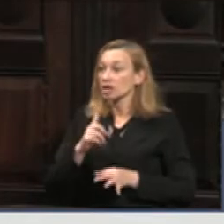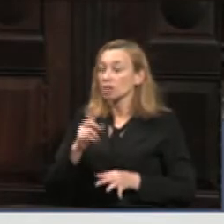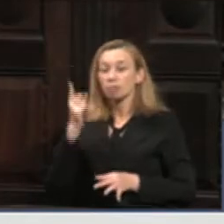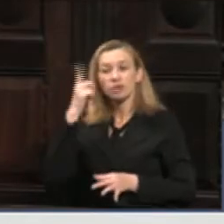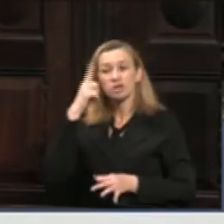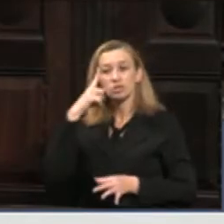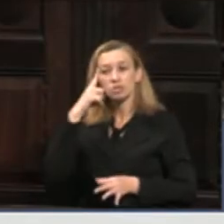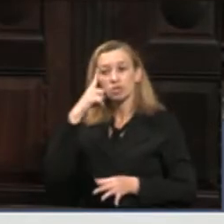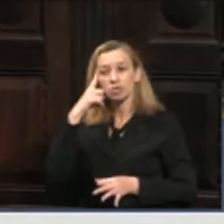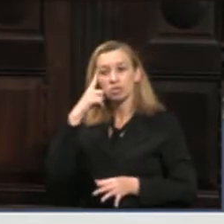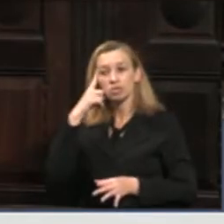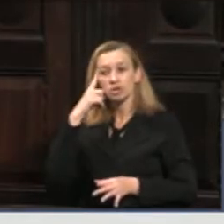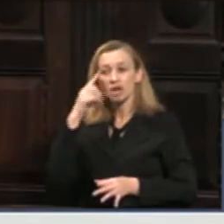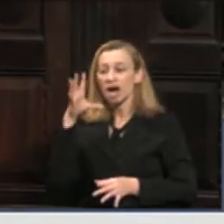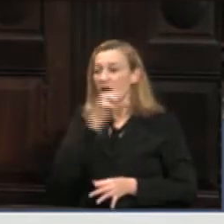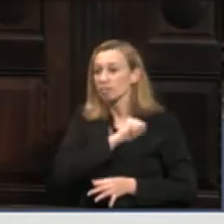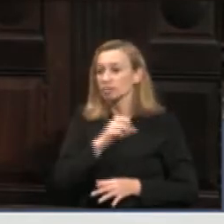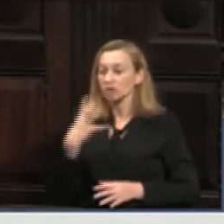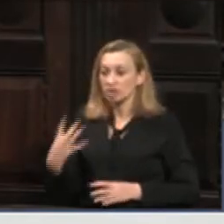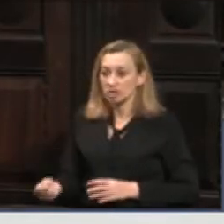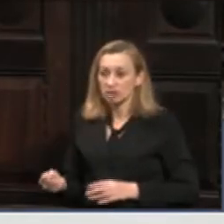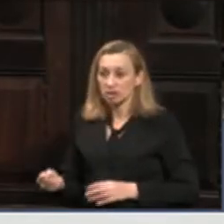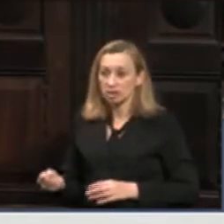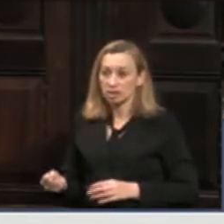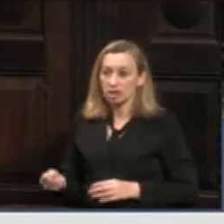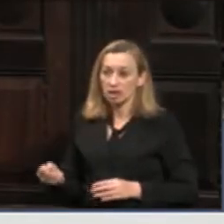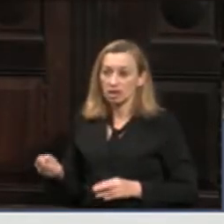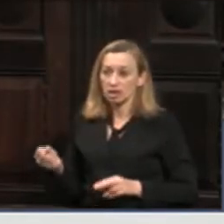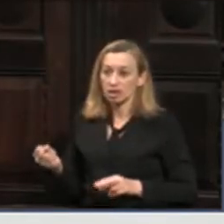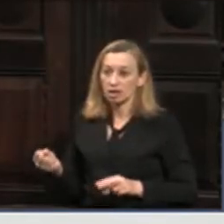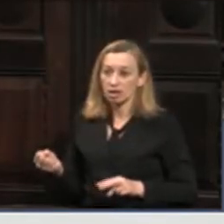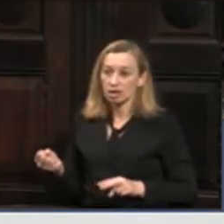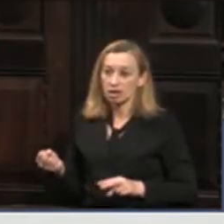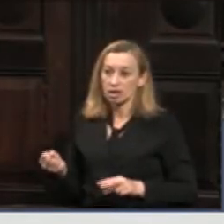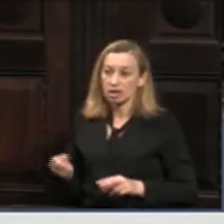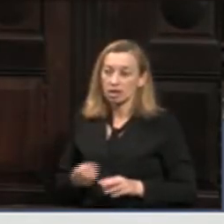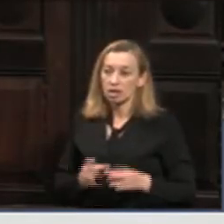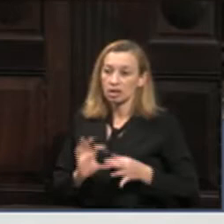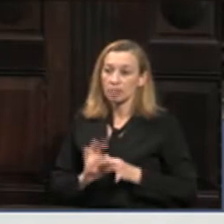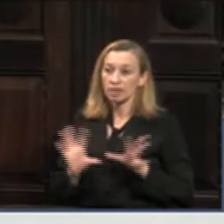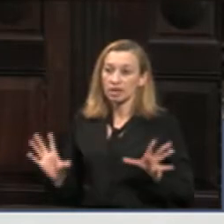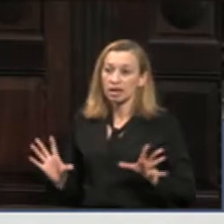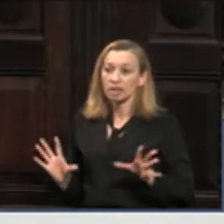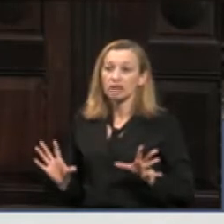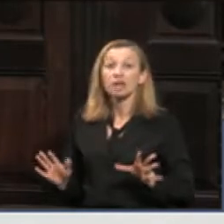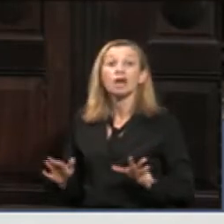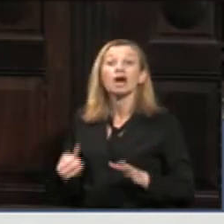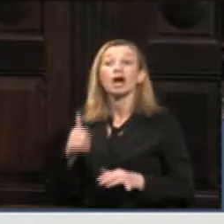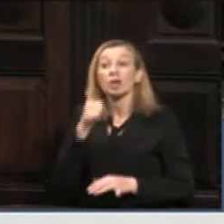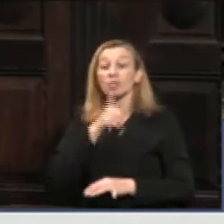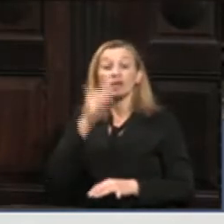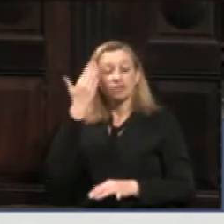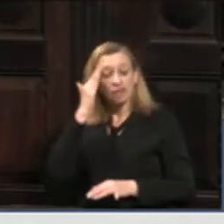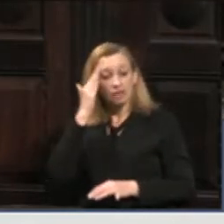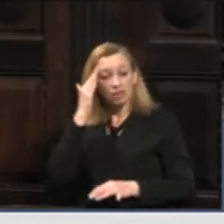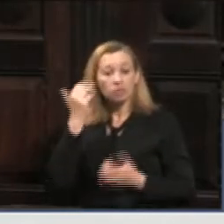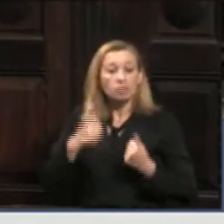do presidente Lula, porque ela entendeu que deveria respeitar a decisão do